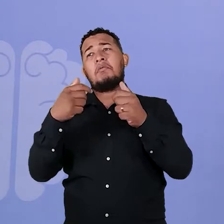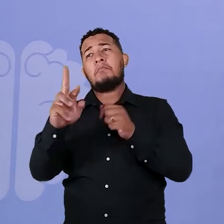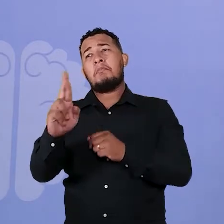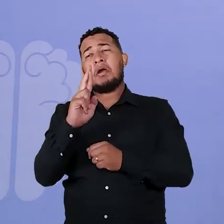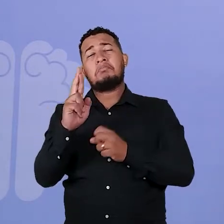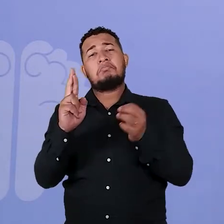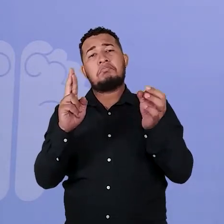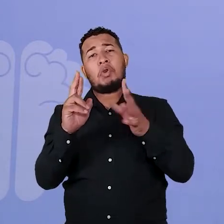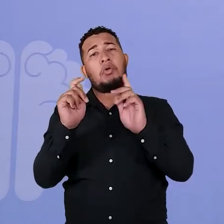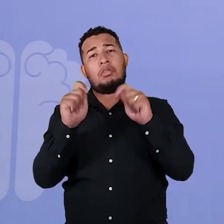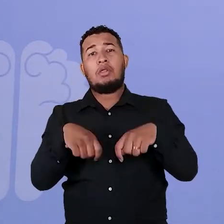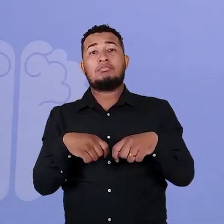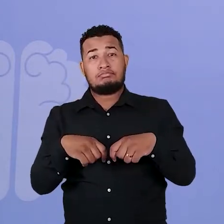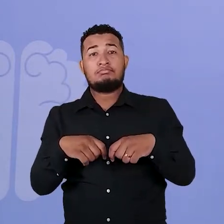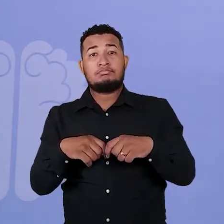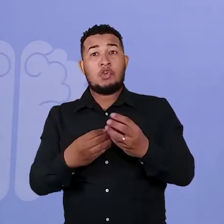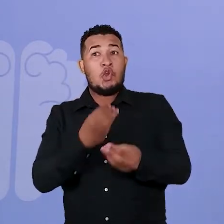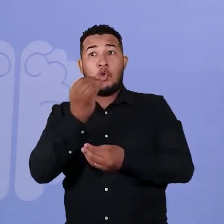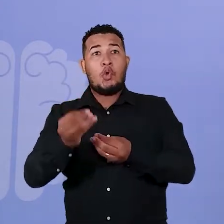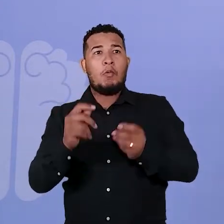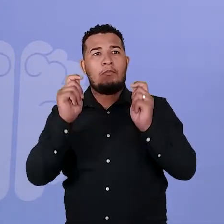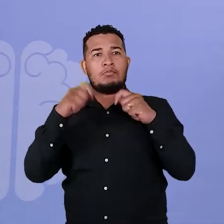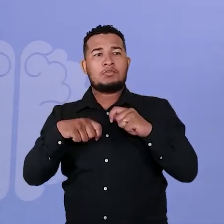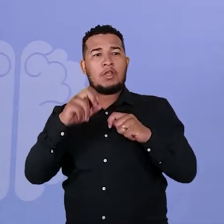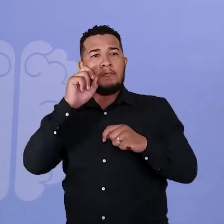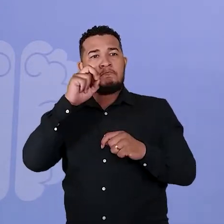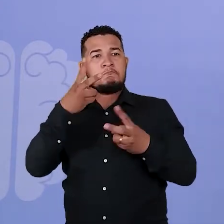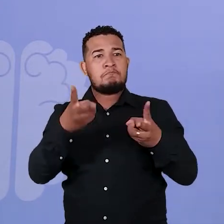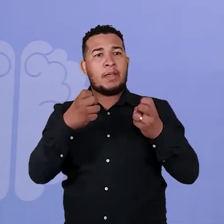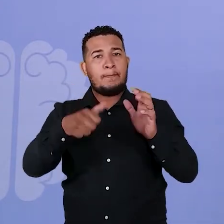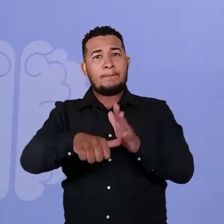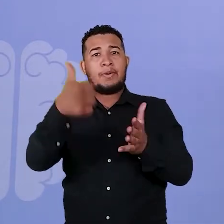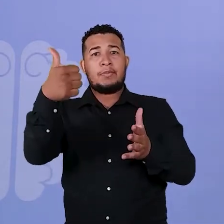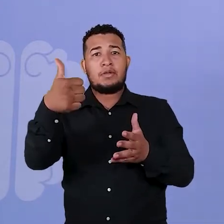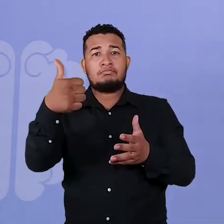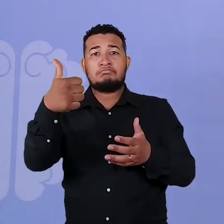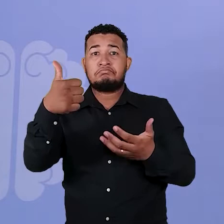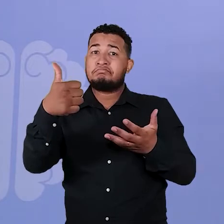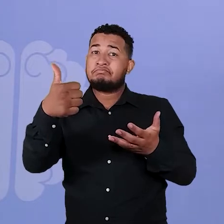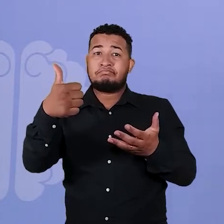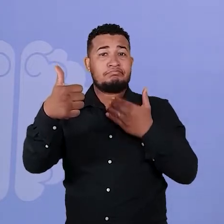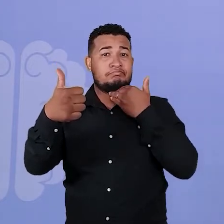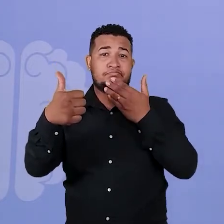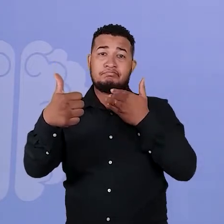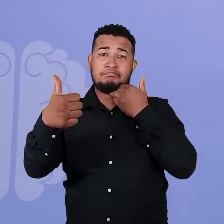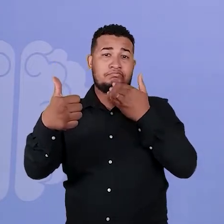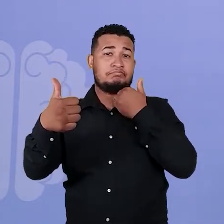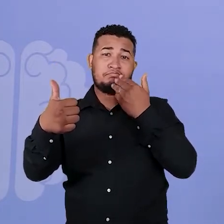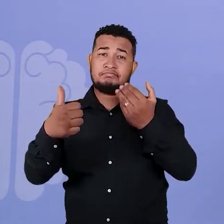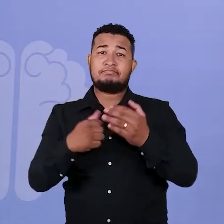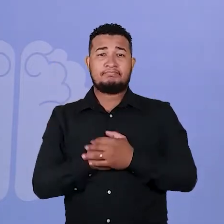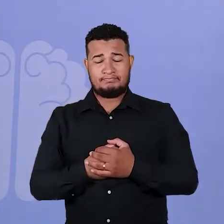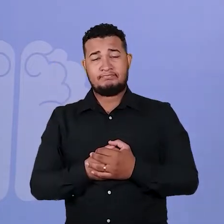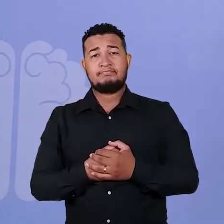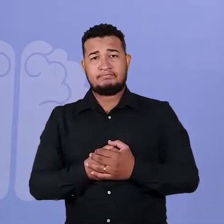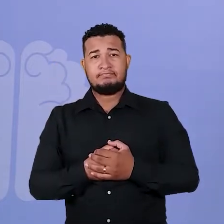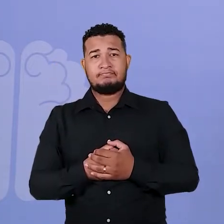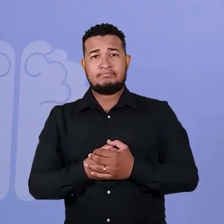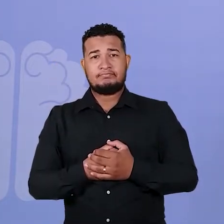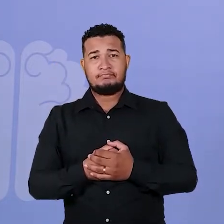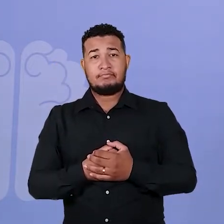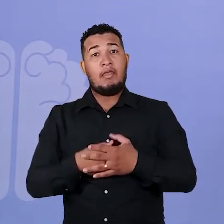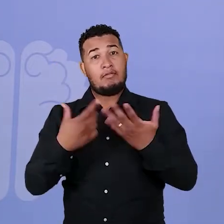e a validade dessas respostas, como é que a gente vai conseguir ver uma coisa pela primeira